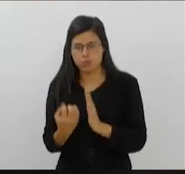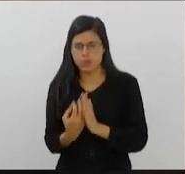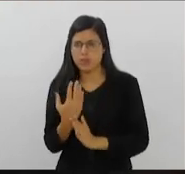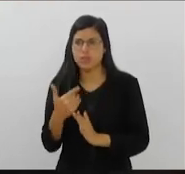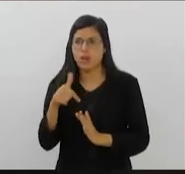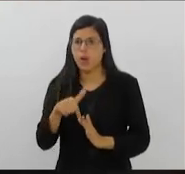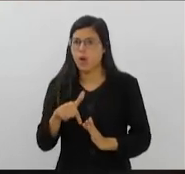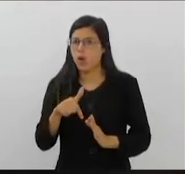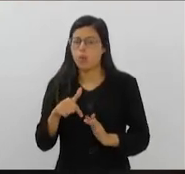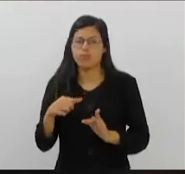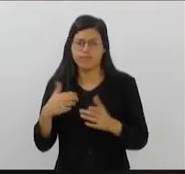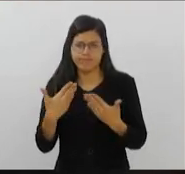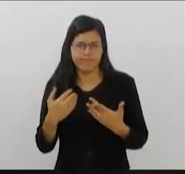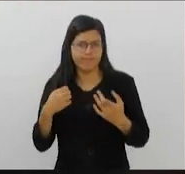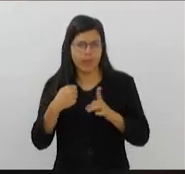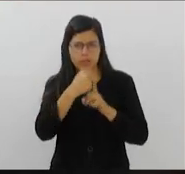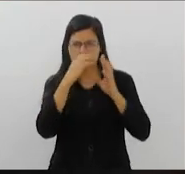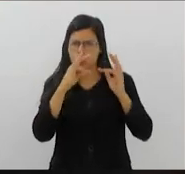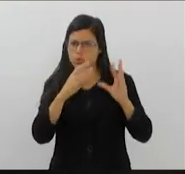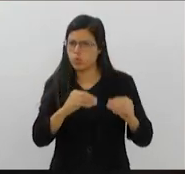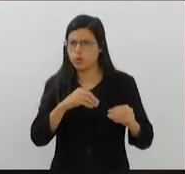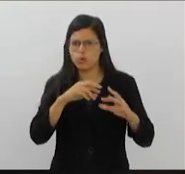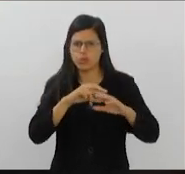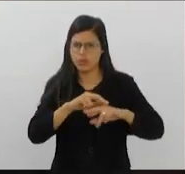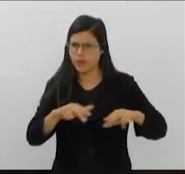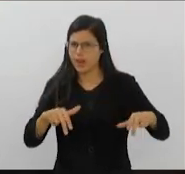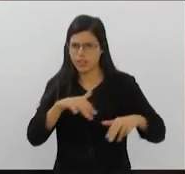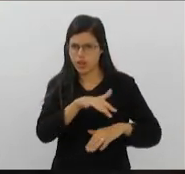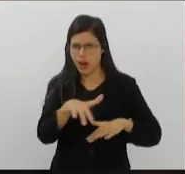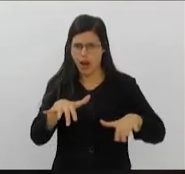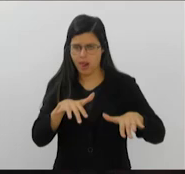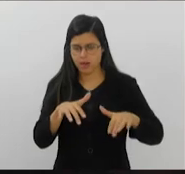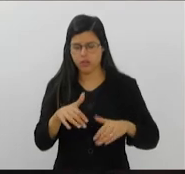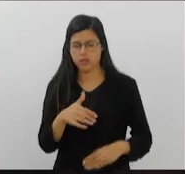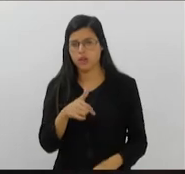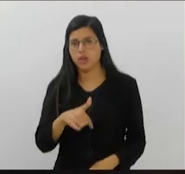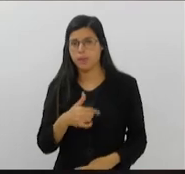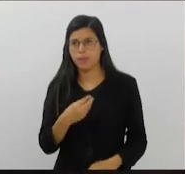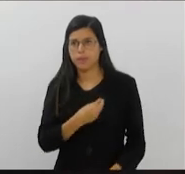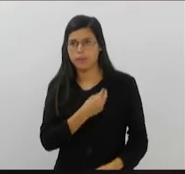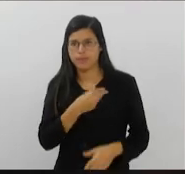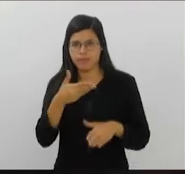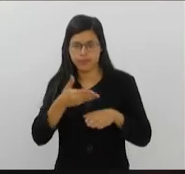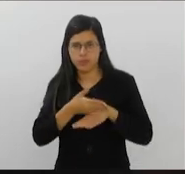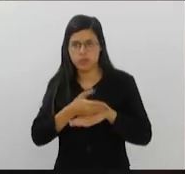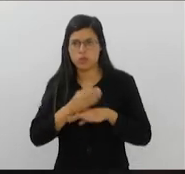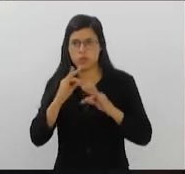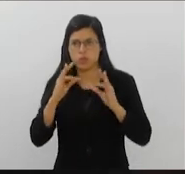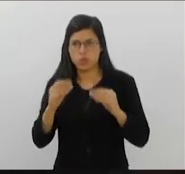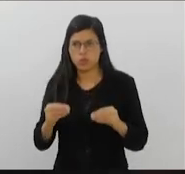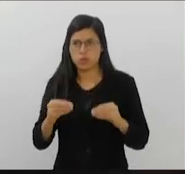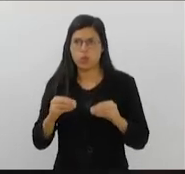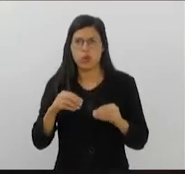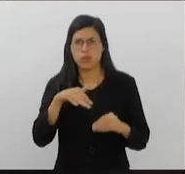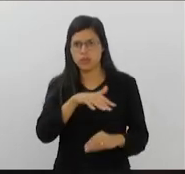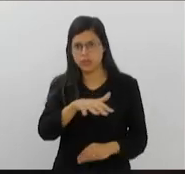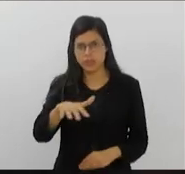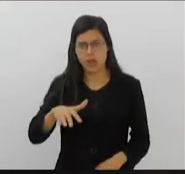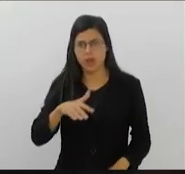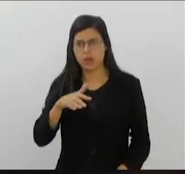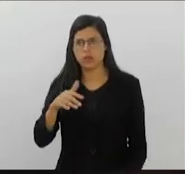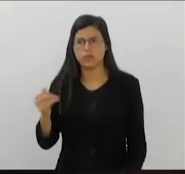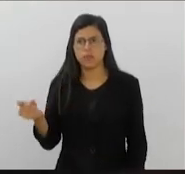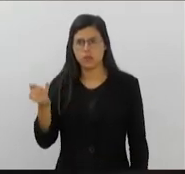que afeta todos esses diferentes segmentos. Então, a participação de todos é fundamental, de todos os setores. Aí eu falo